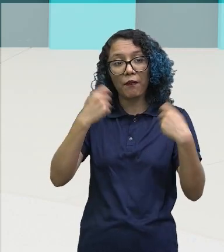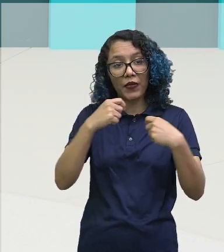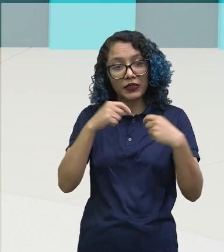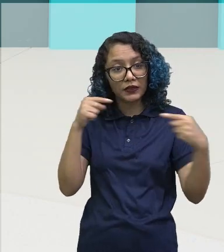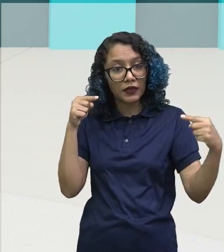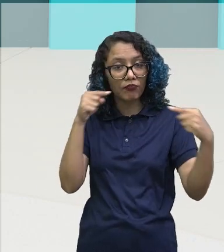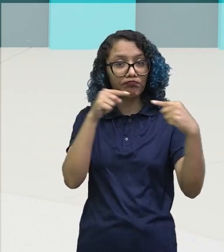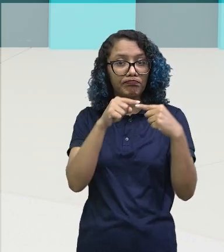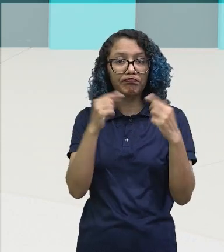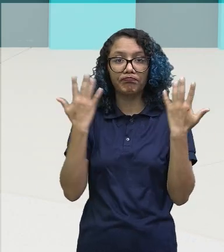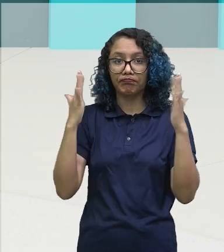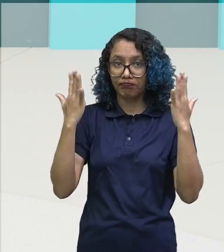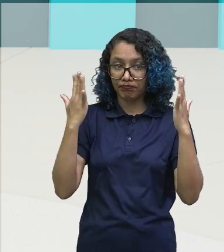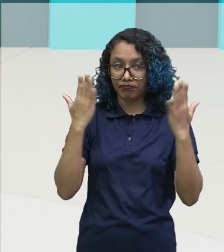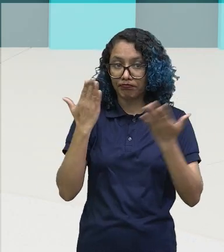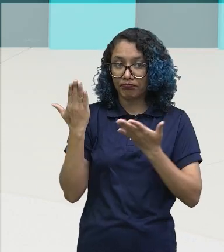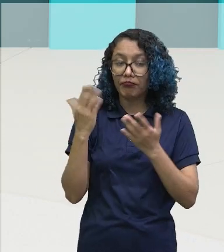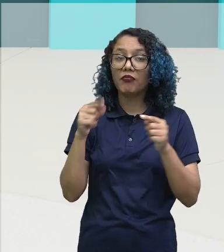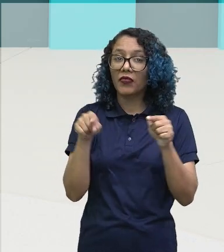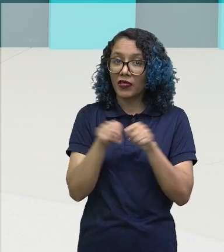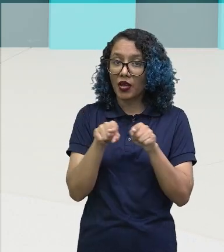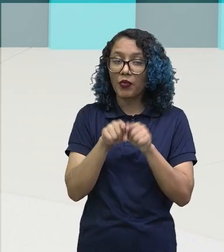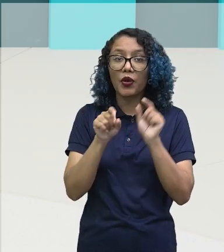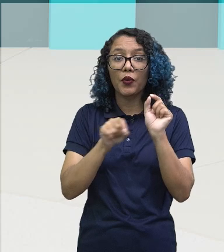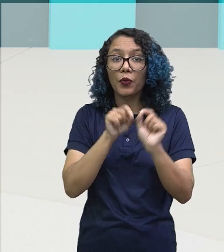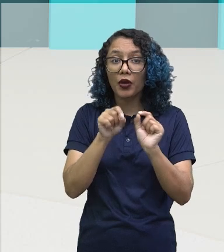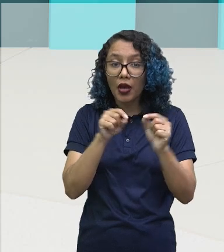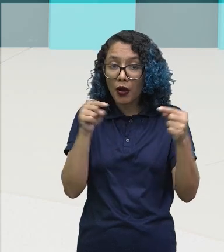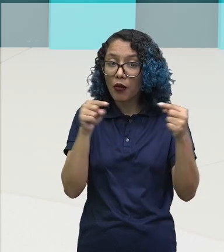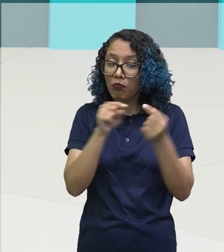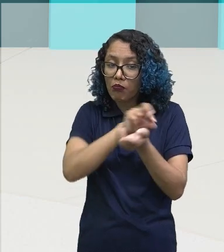porque está no plural. Ok?